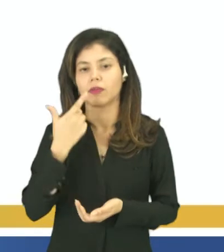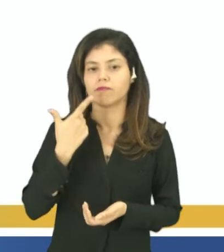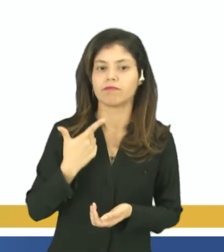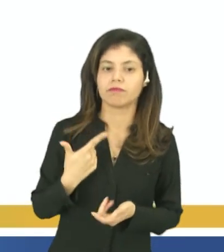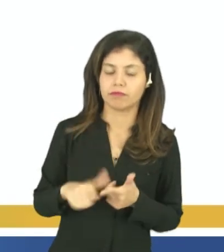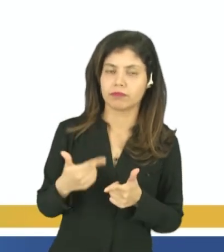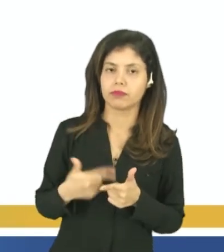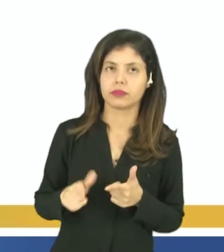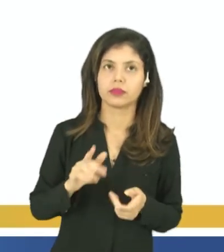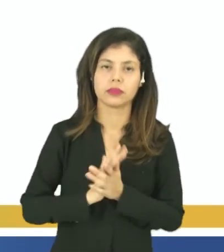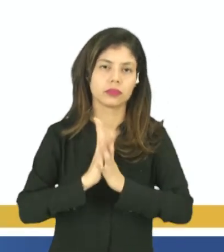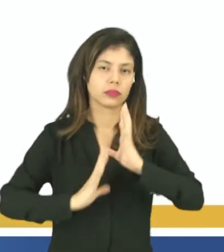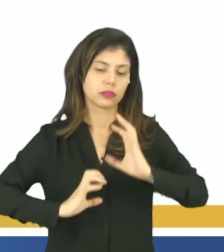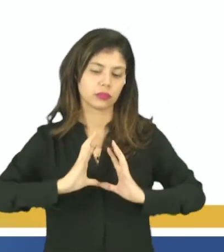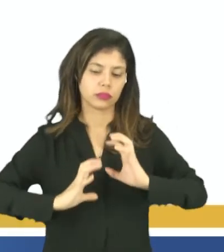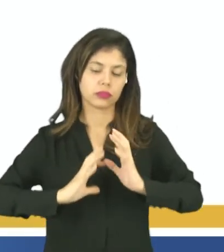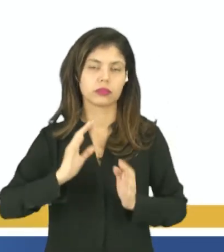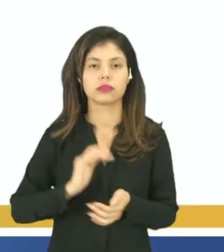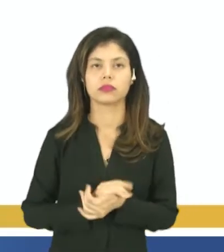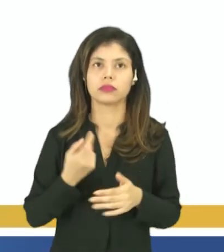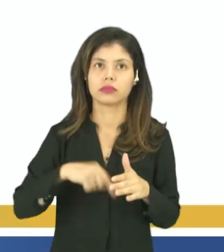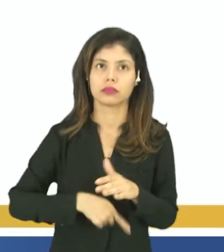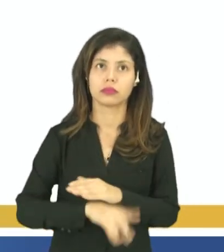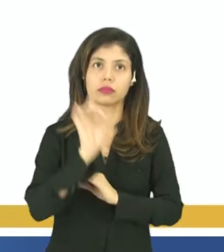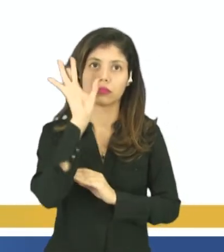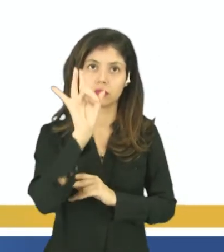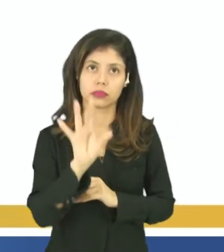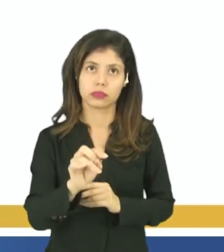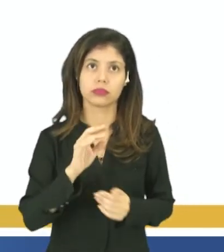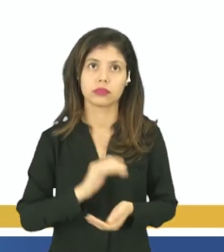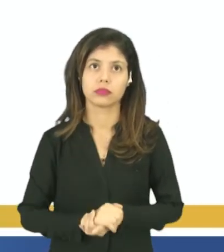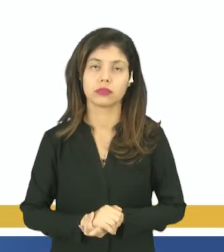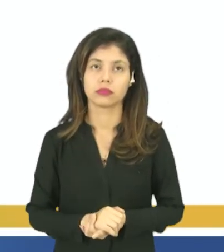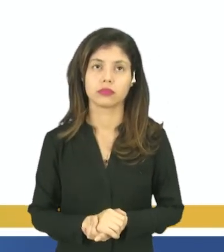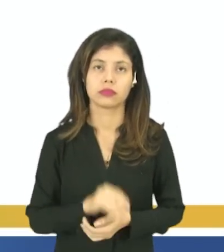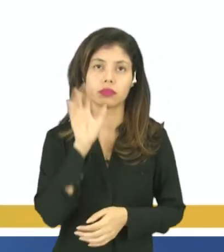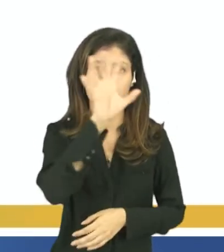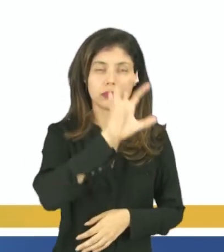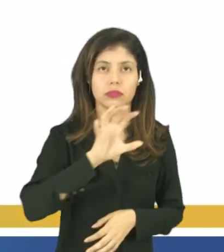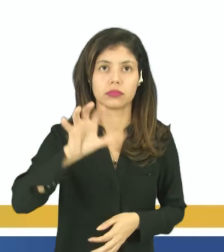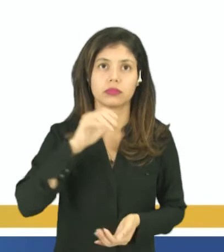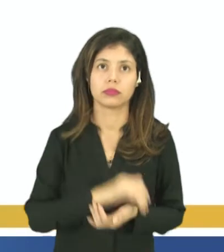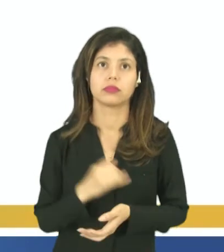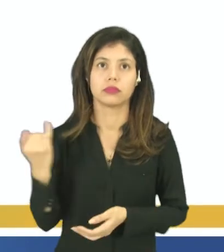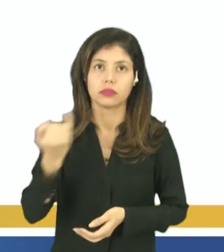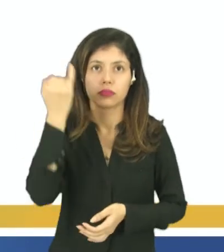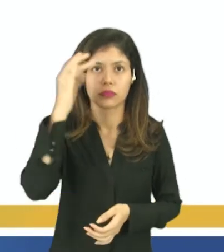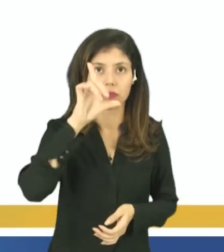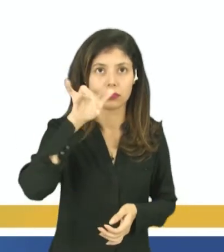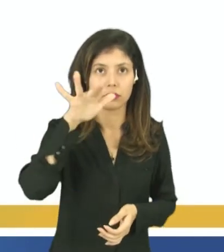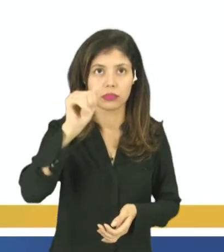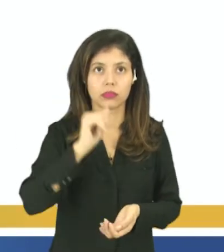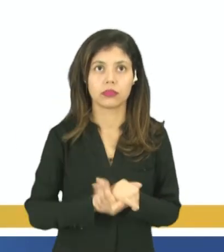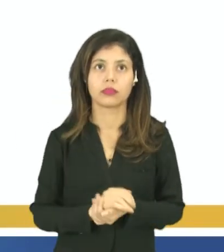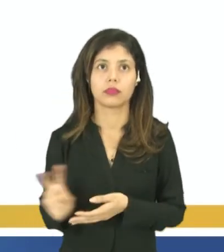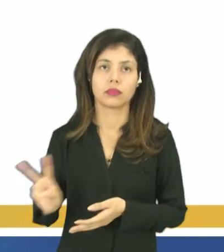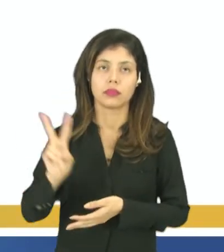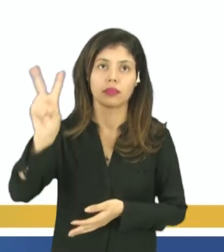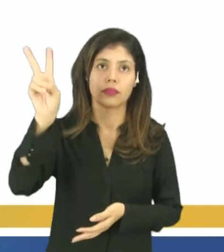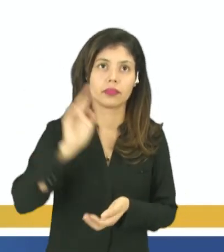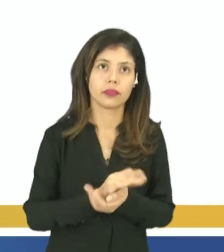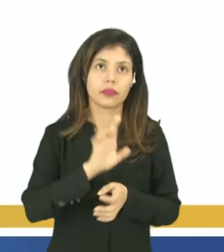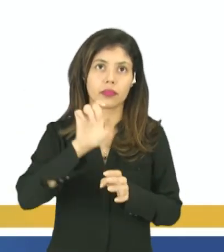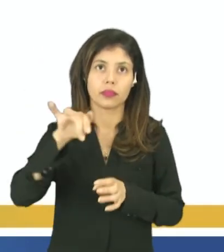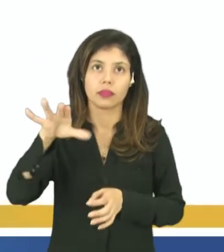sérios conflitos internos em cada um desses países que estão aí nesse mapa, principalmente na Colômbia, Venezuela, Equador,